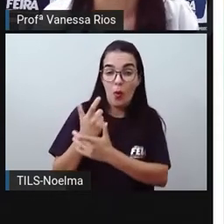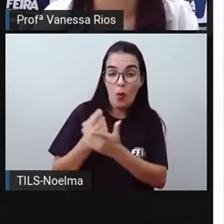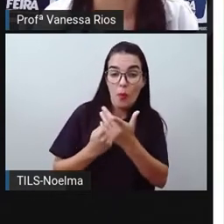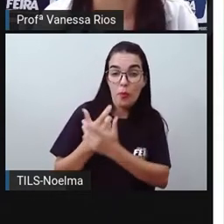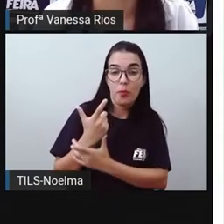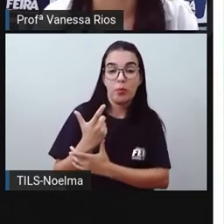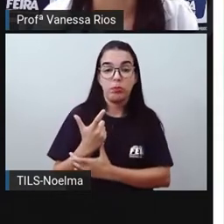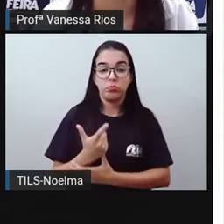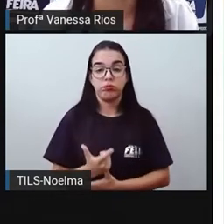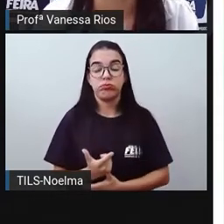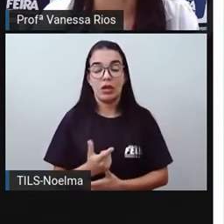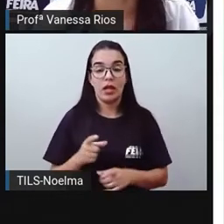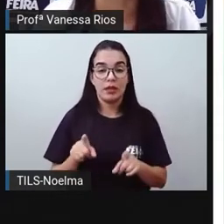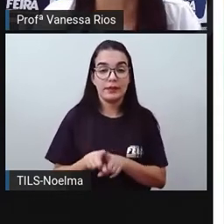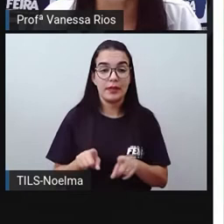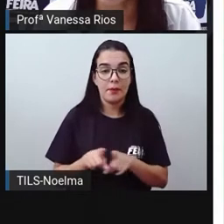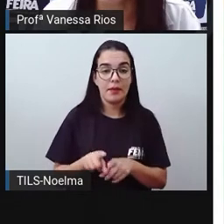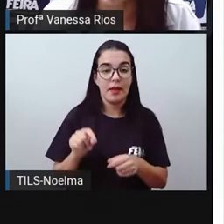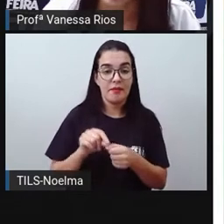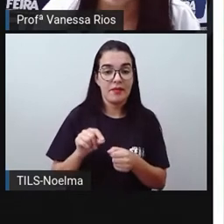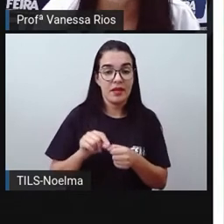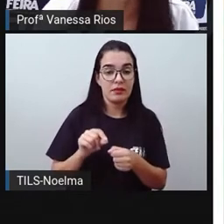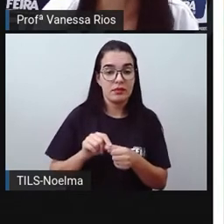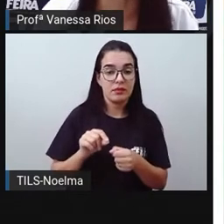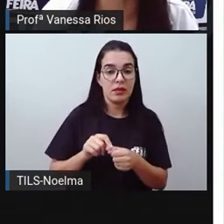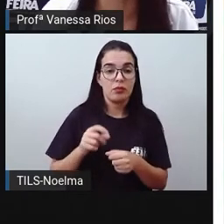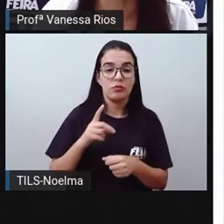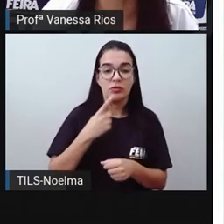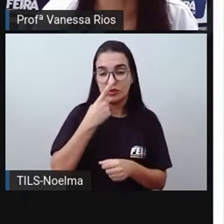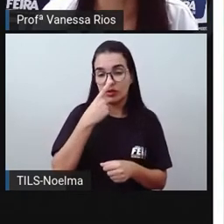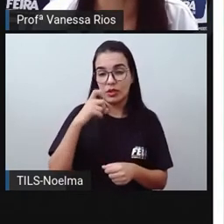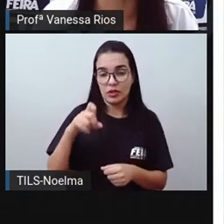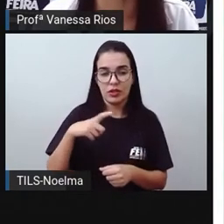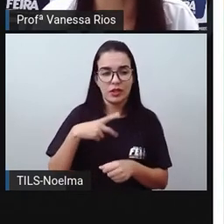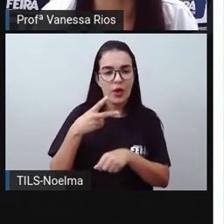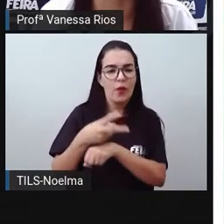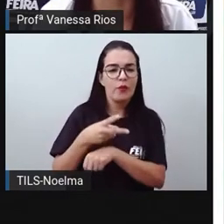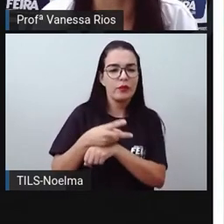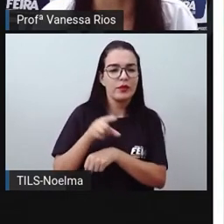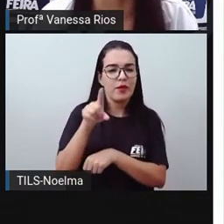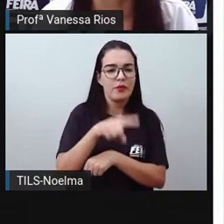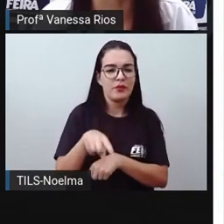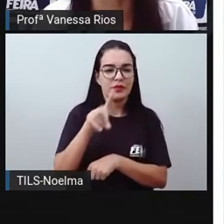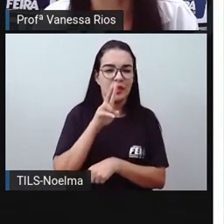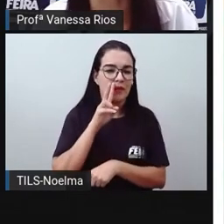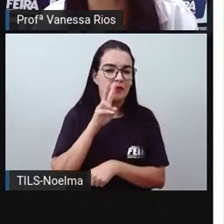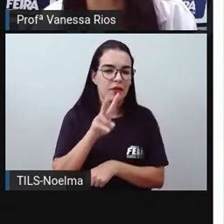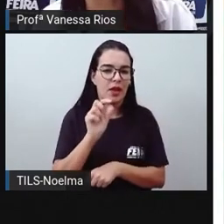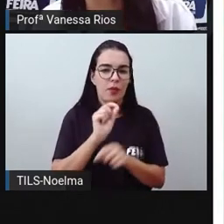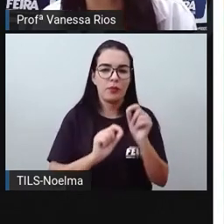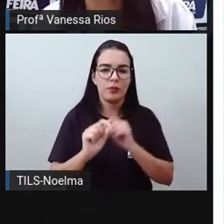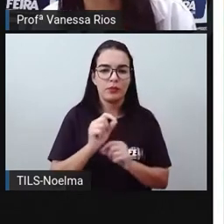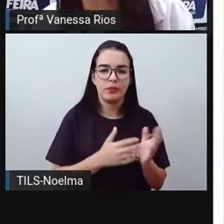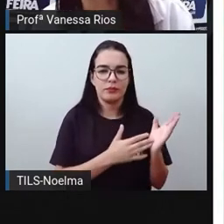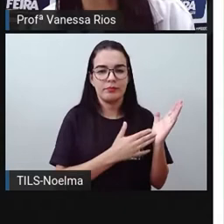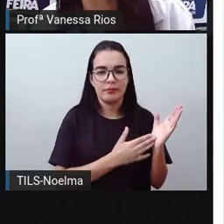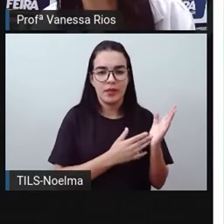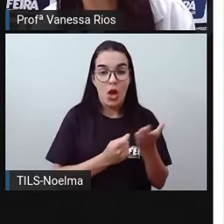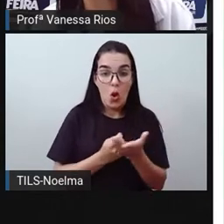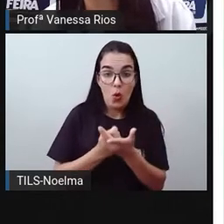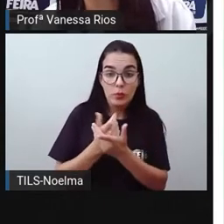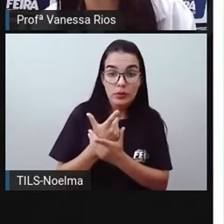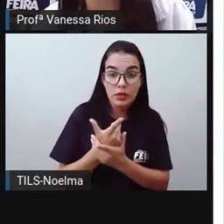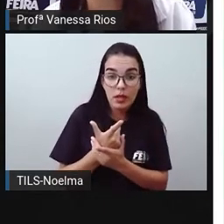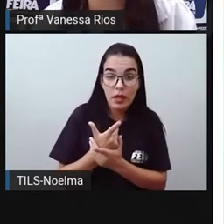consumismo, ligada à produção de lixo também, a Pro trouxe um vídeo para a gente assistir. O vídeo se chama